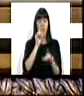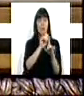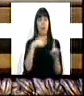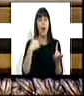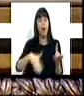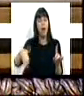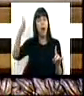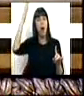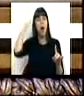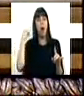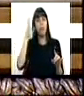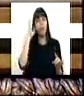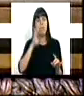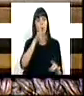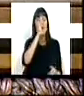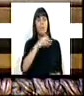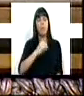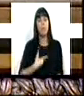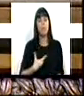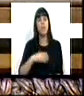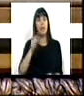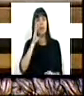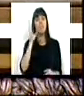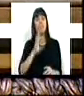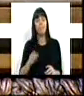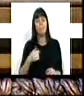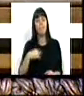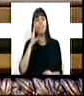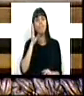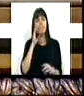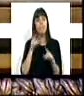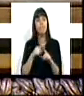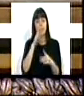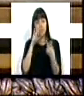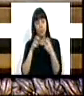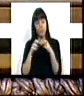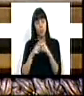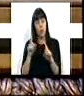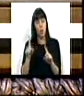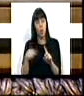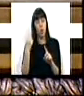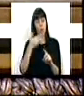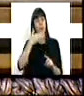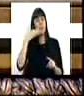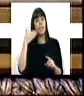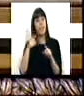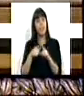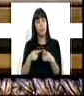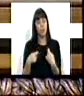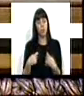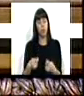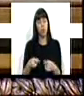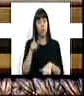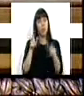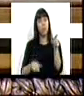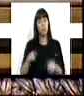muito era do conhecimento do Governo PSD-CDS. E também sabemos que se o problema tivesse sido encarado mais cedo, os custos